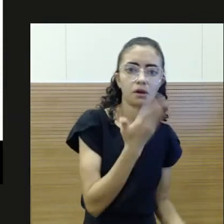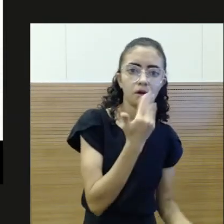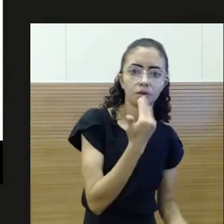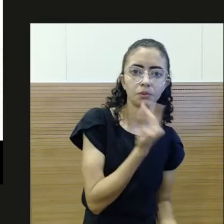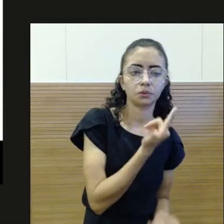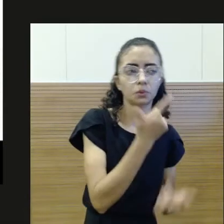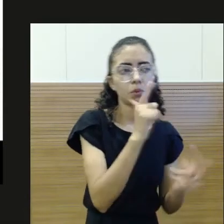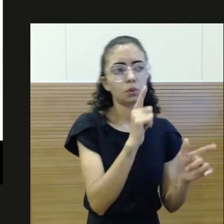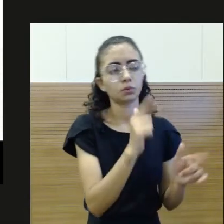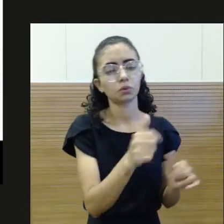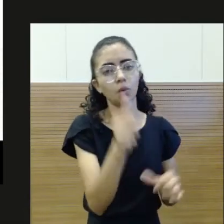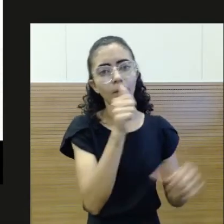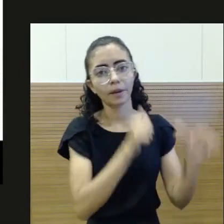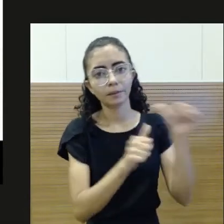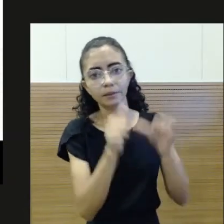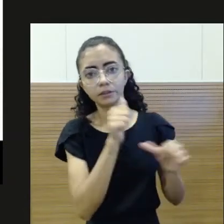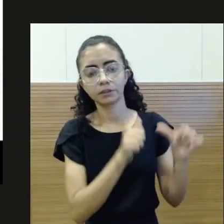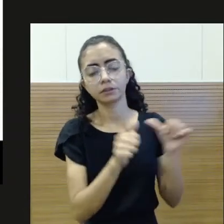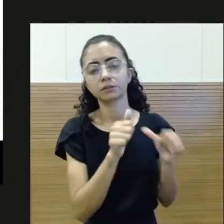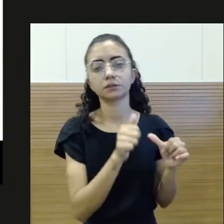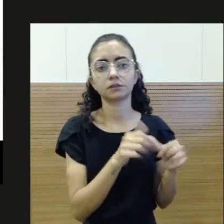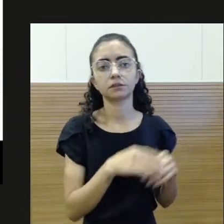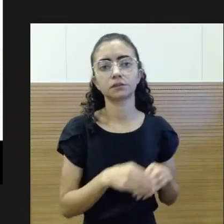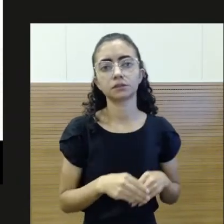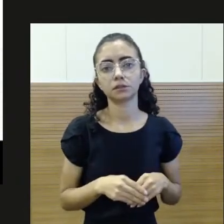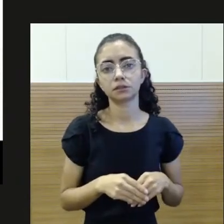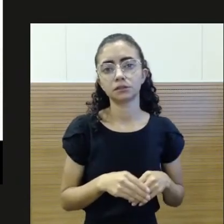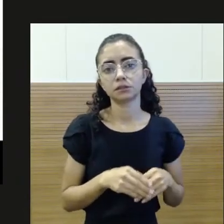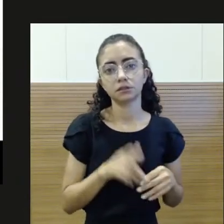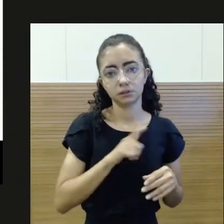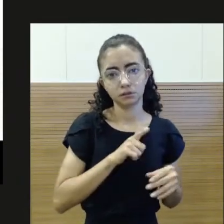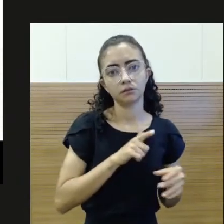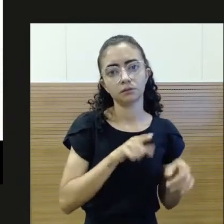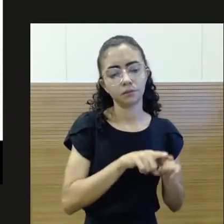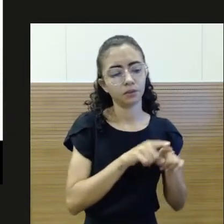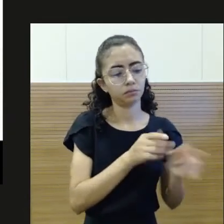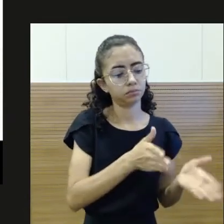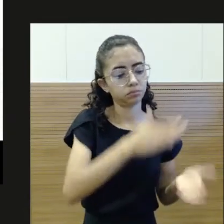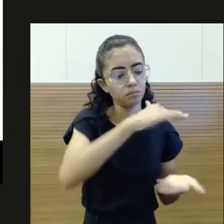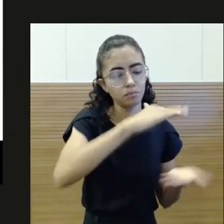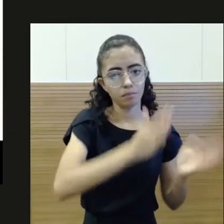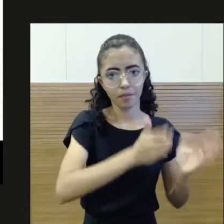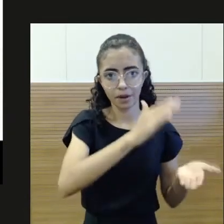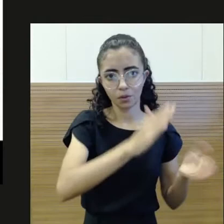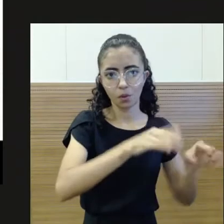bebidas, inclusive dos que são empacotados, né? Então, mesmo produtos aqui, a gente tem